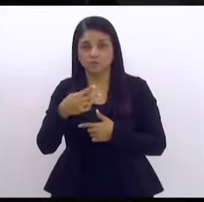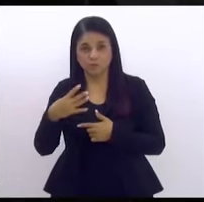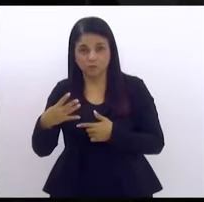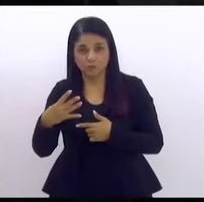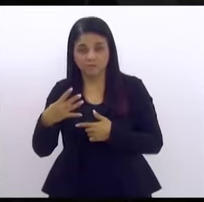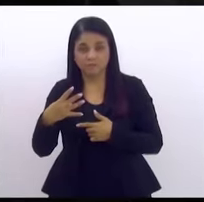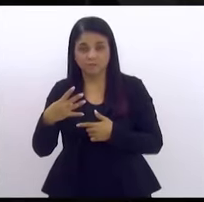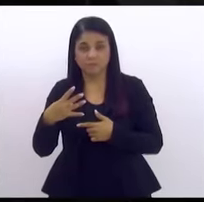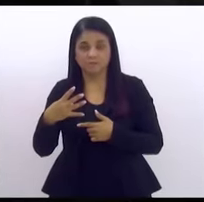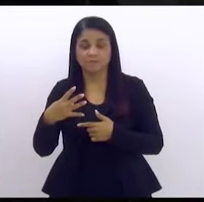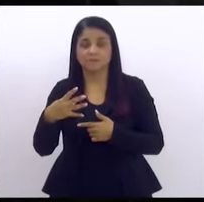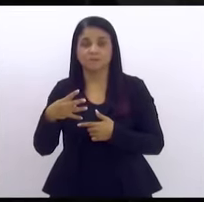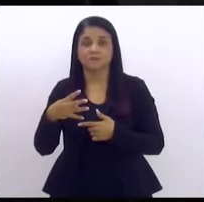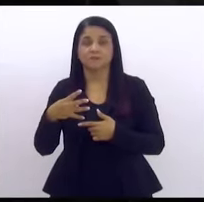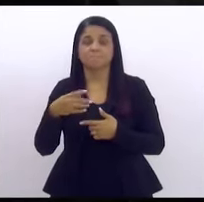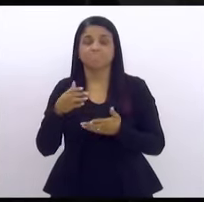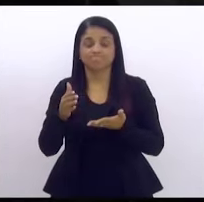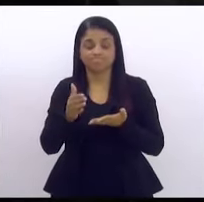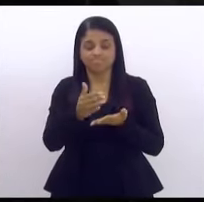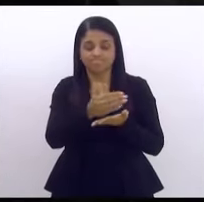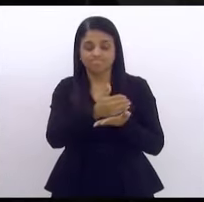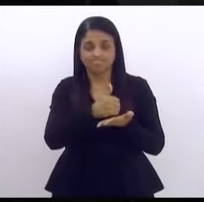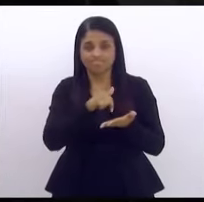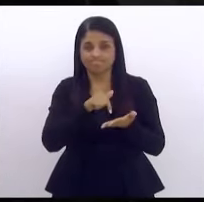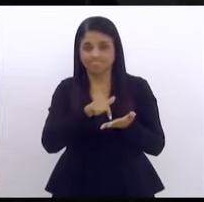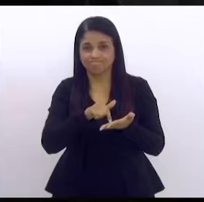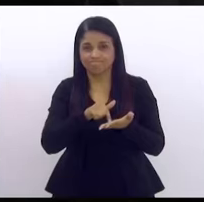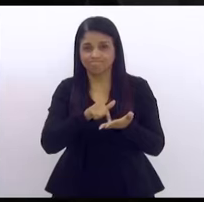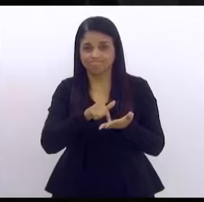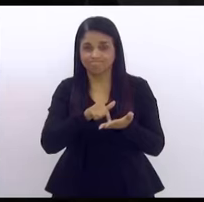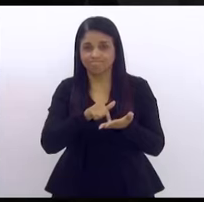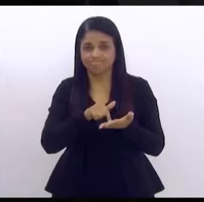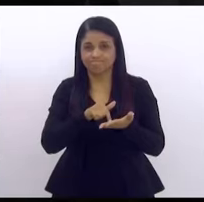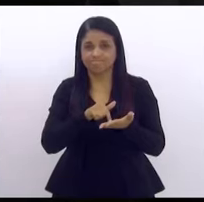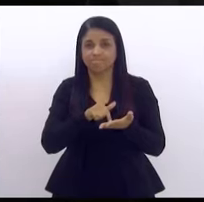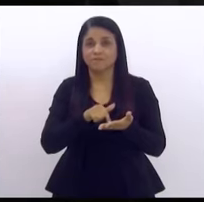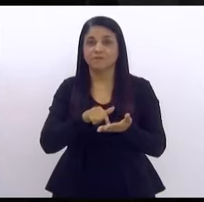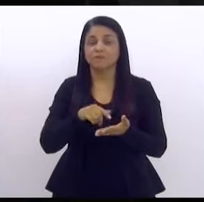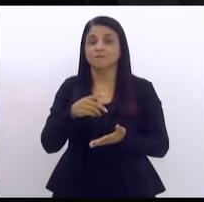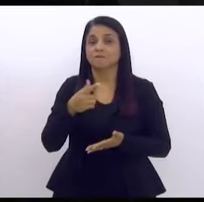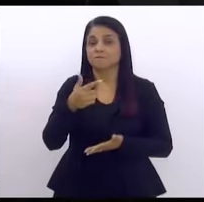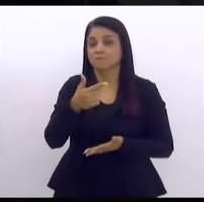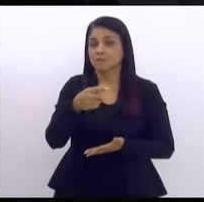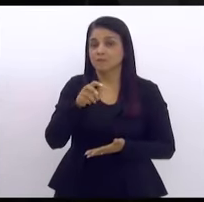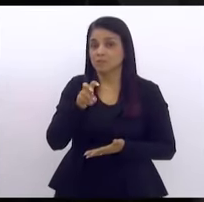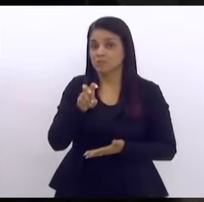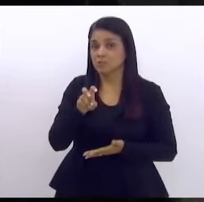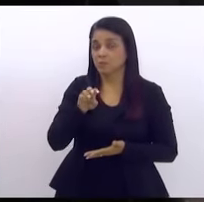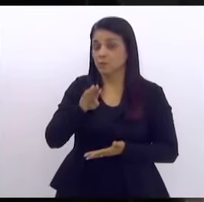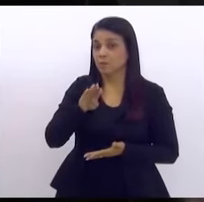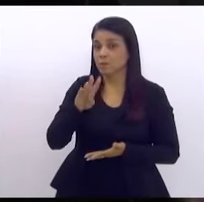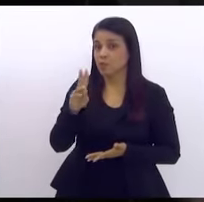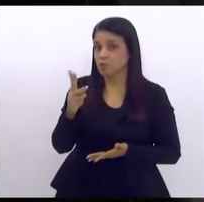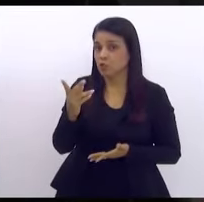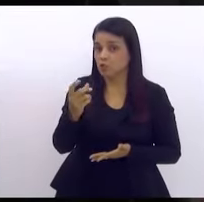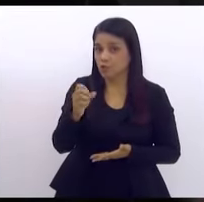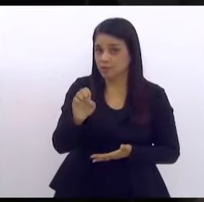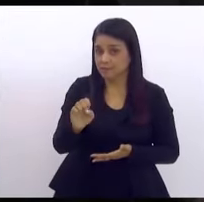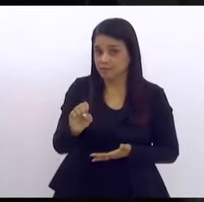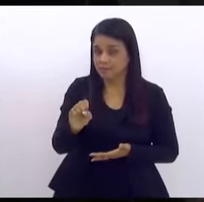prevista uma renúncia de receita na ordem de 25 bilhões.